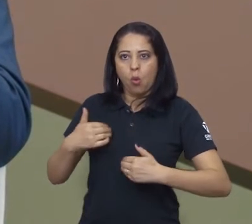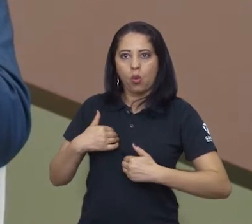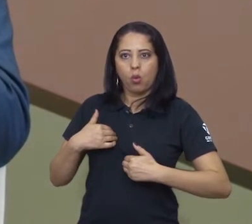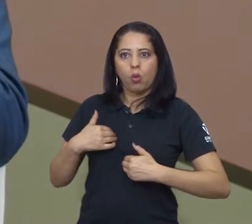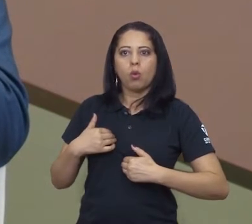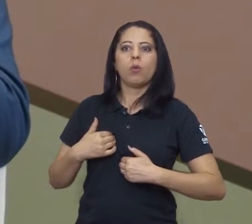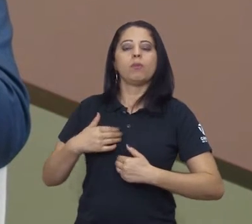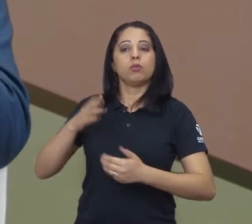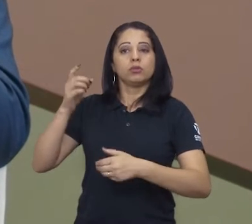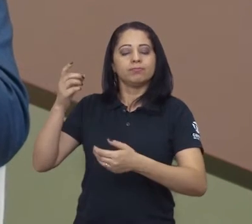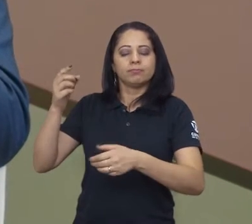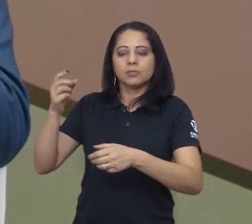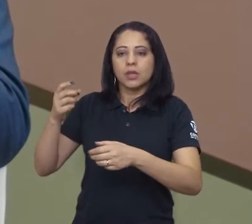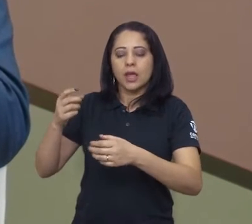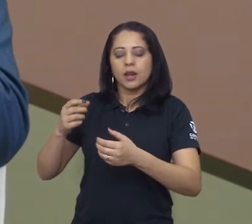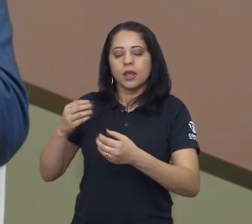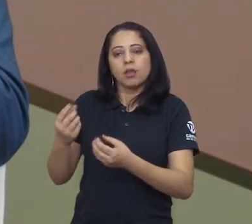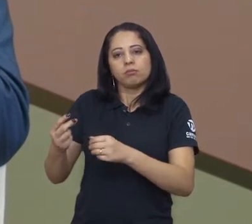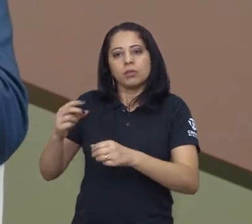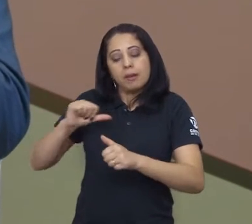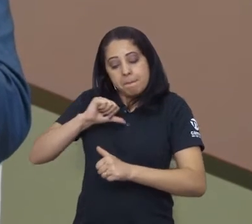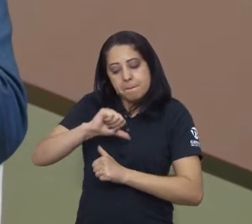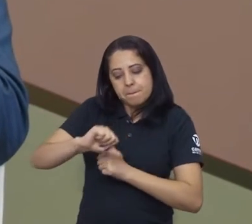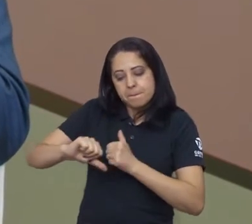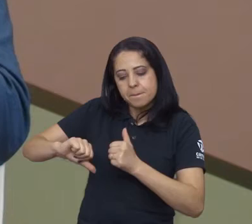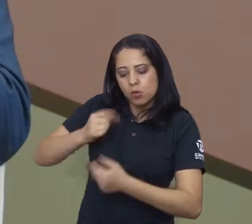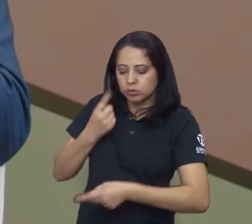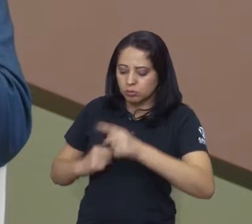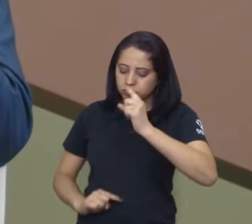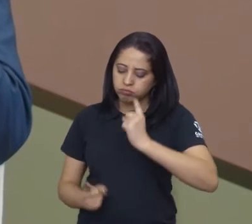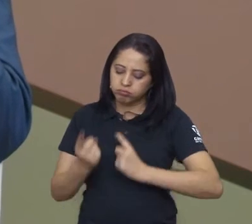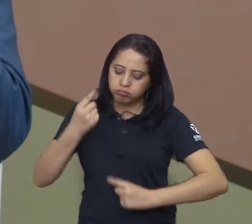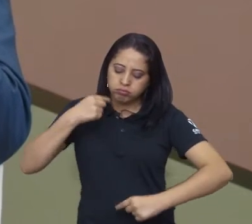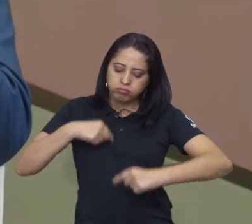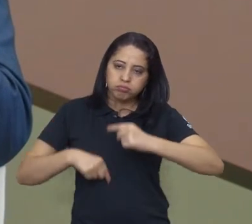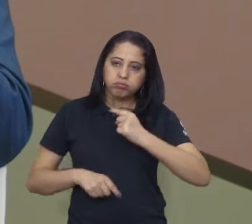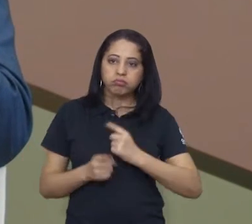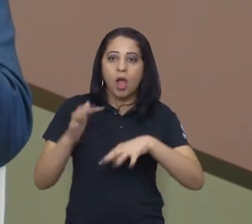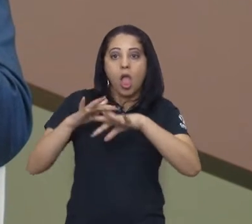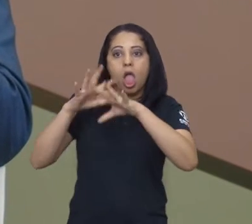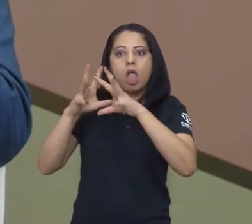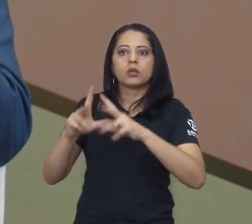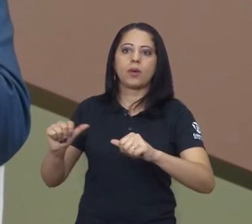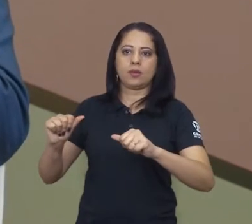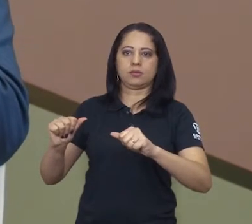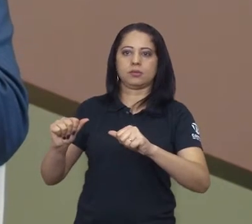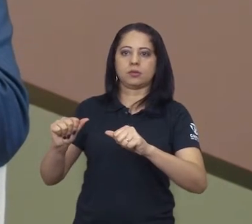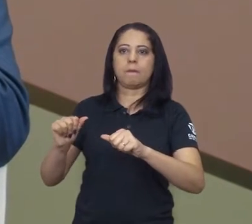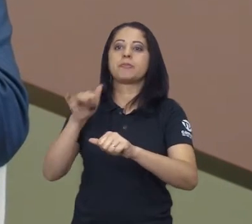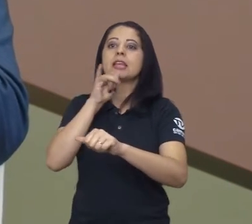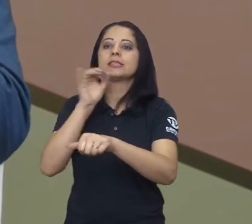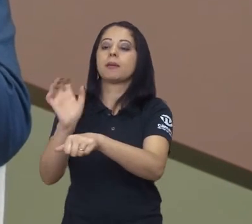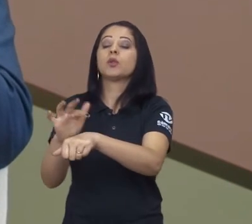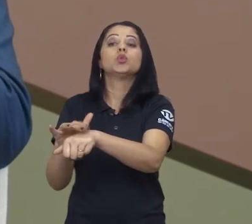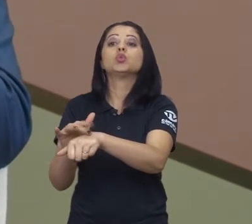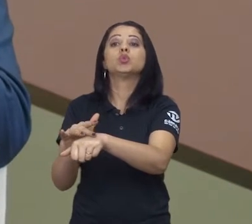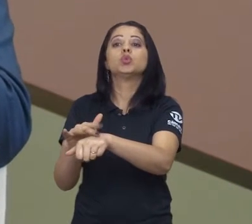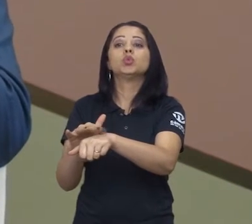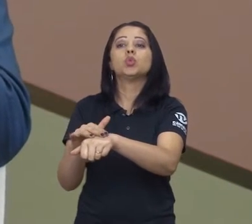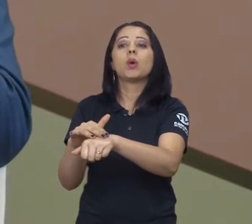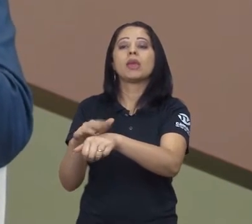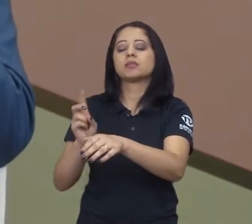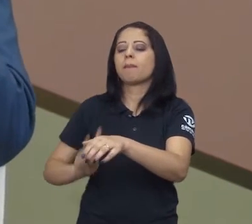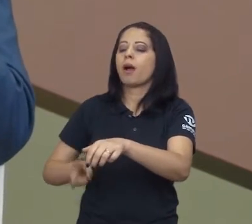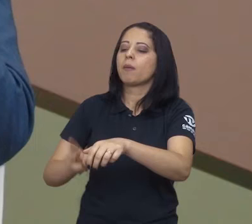autocura ele restaura Então hoje doenças ditas como crônicas elas podem ser revertidas pode